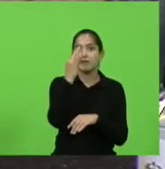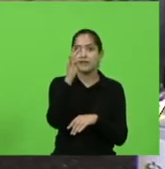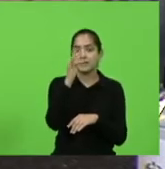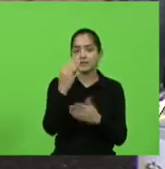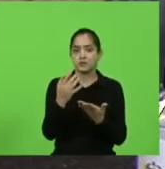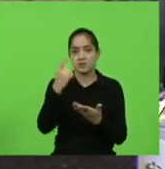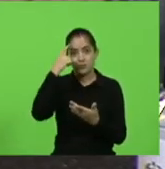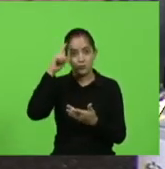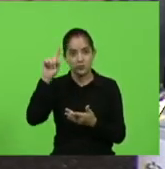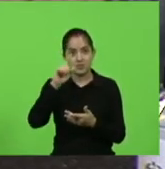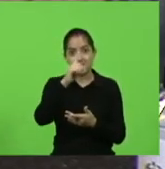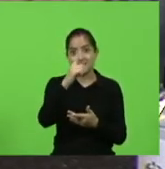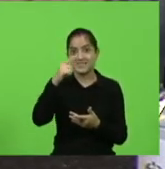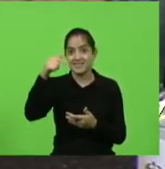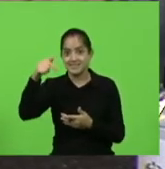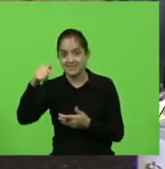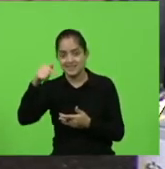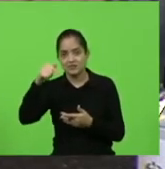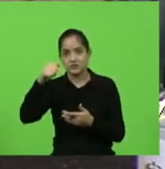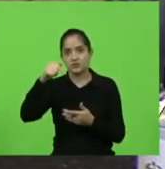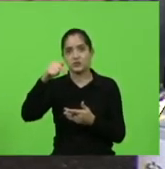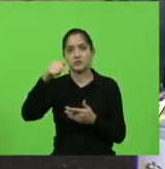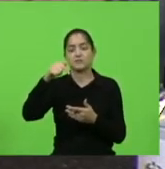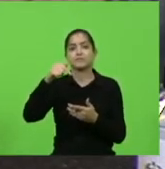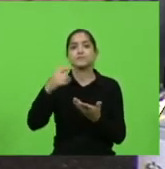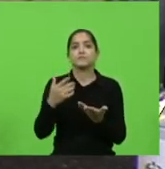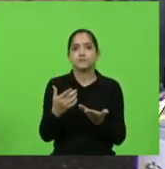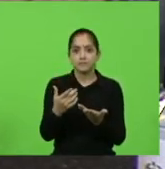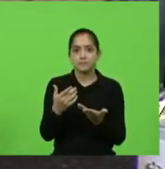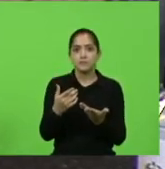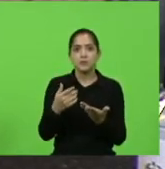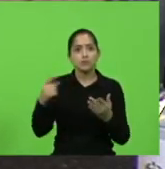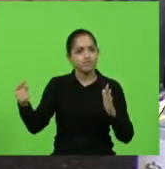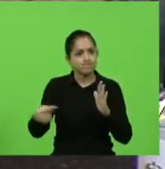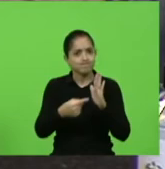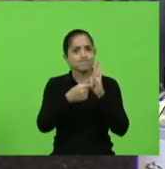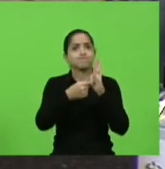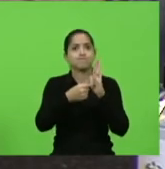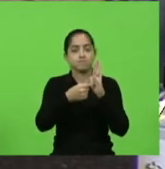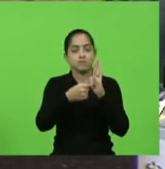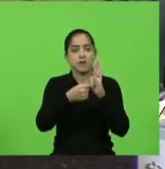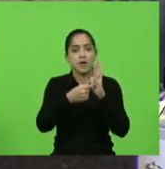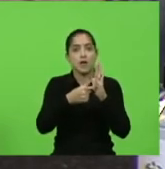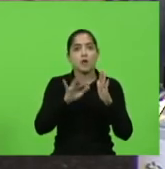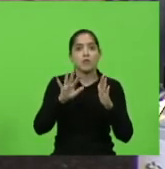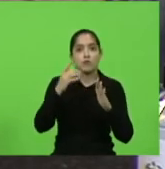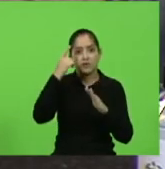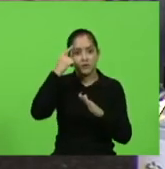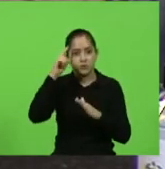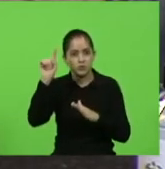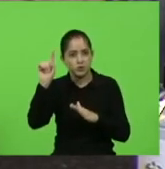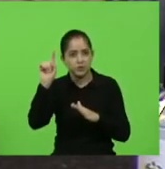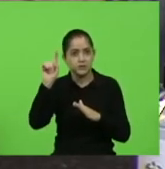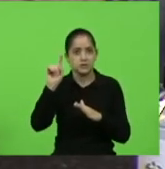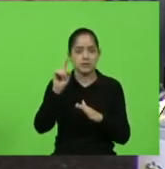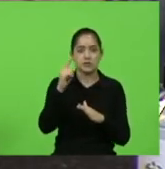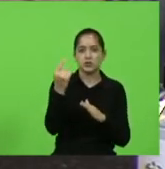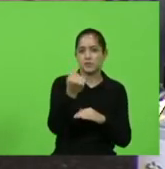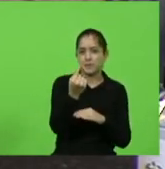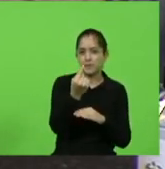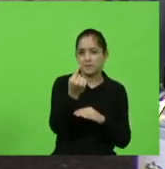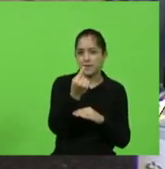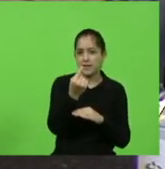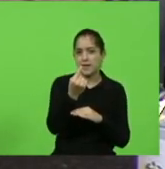17 do 9 de 2019. Quando eu fiz essa denúncia aqui, foi aproximadamente ali entre dia 1º do mês